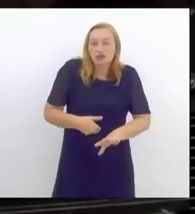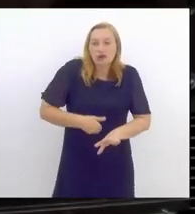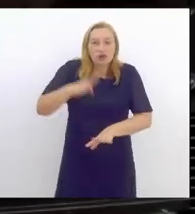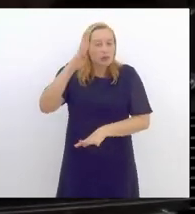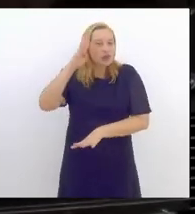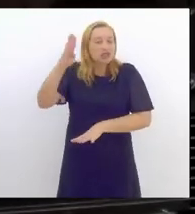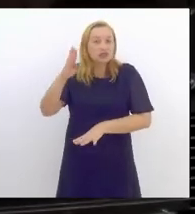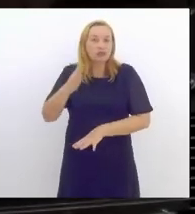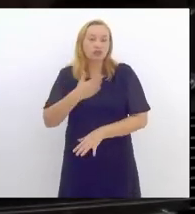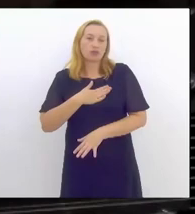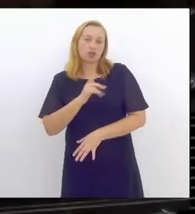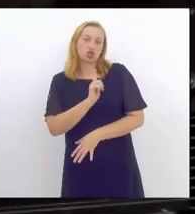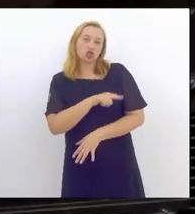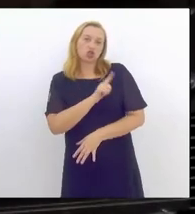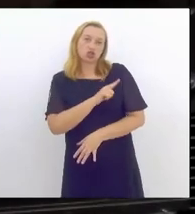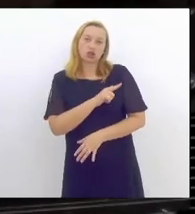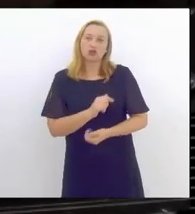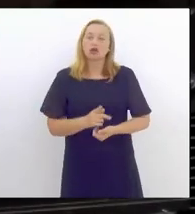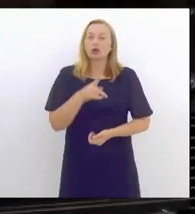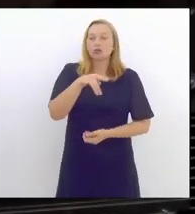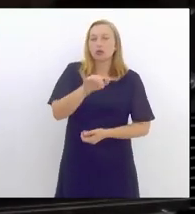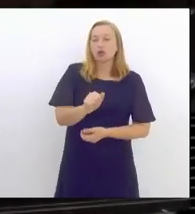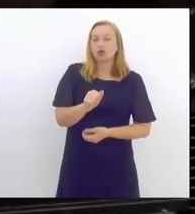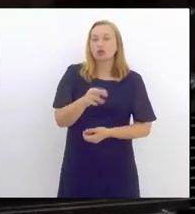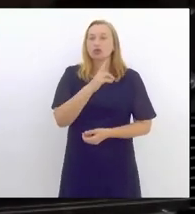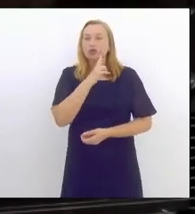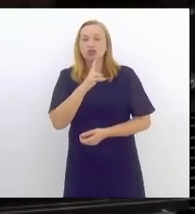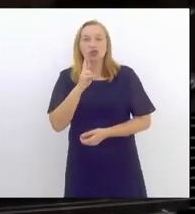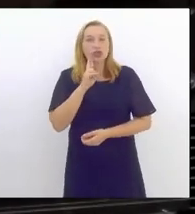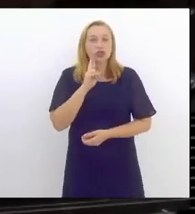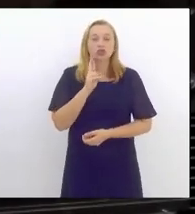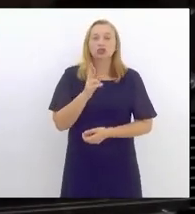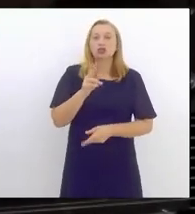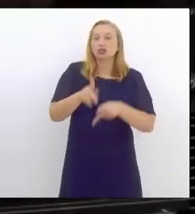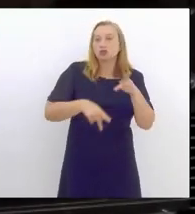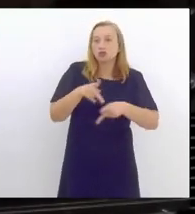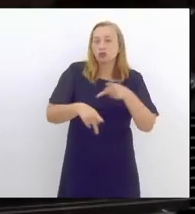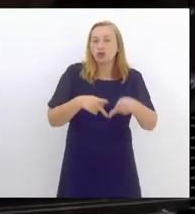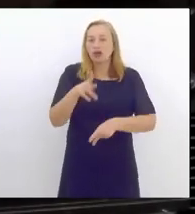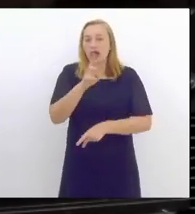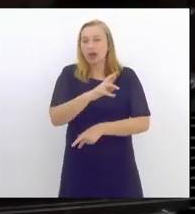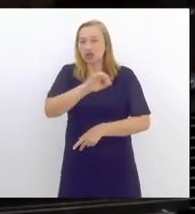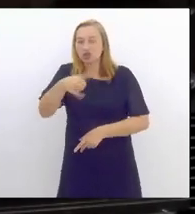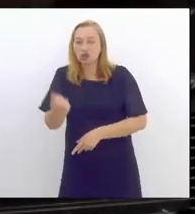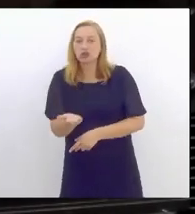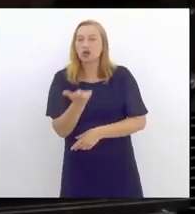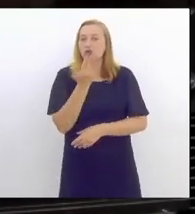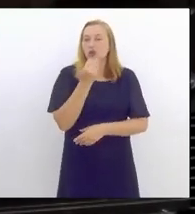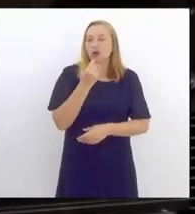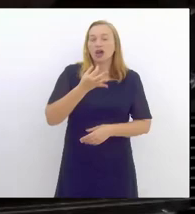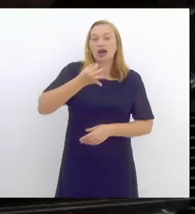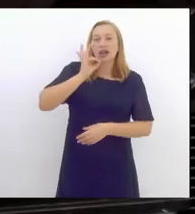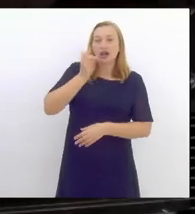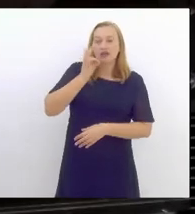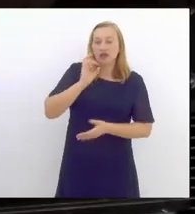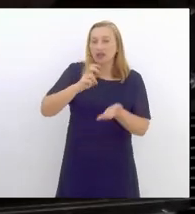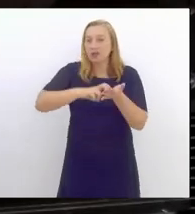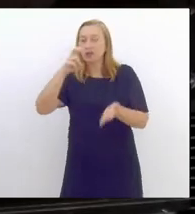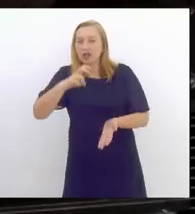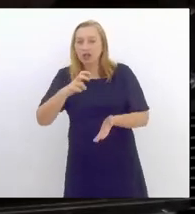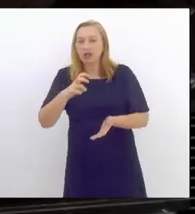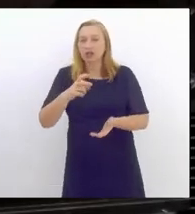gestão. Programas como Restaurante do Povo, RJ Alimenta, Café da Manhã do Trabalhador e o Hotel